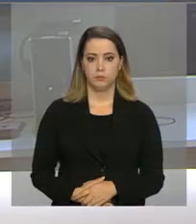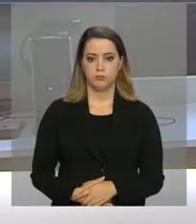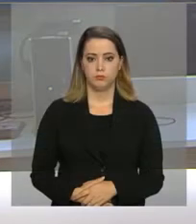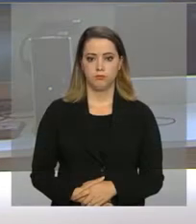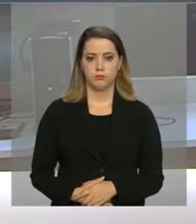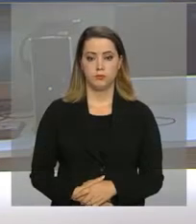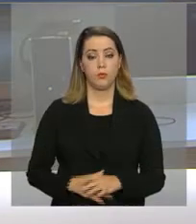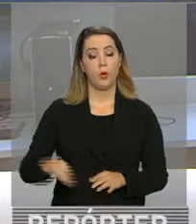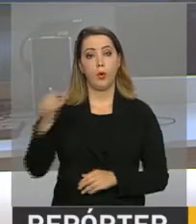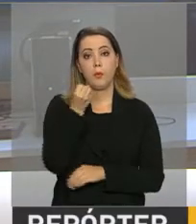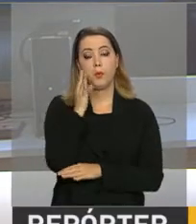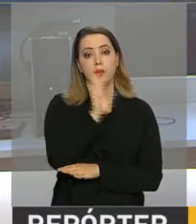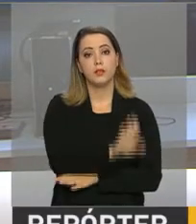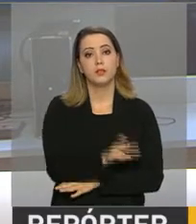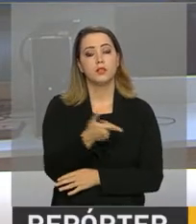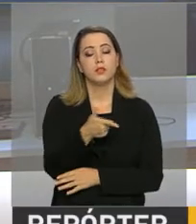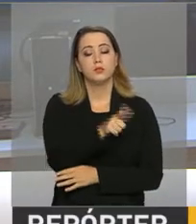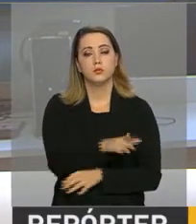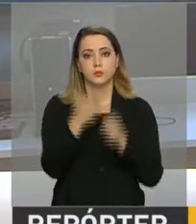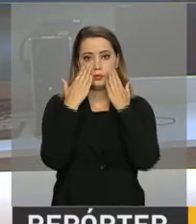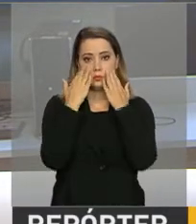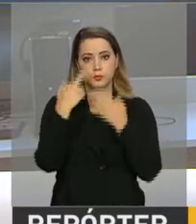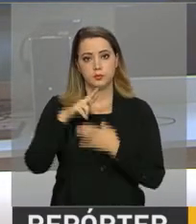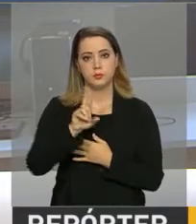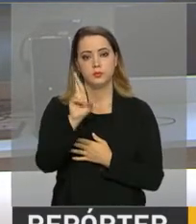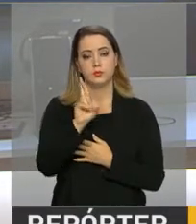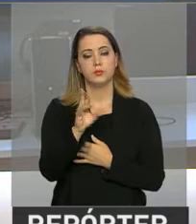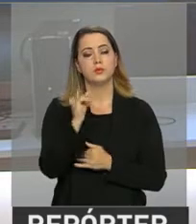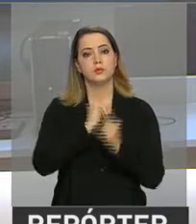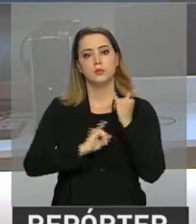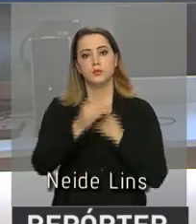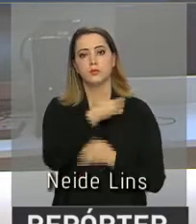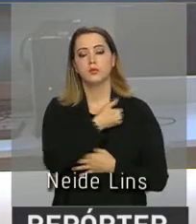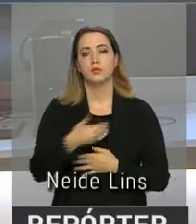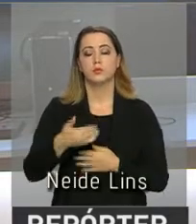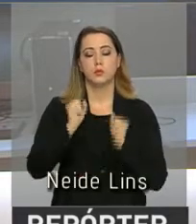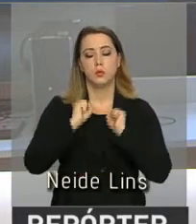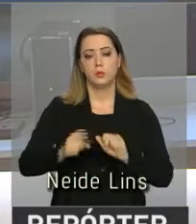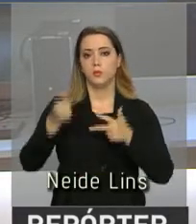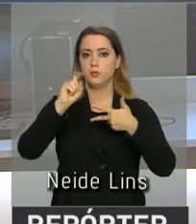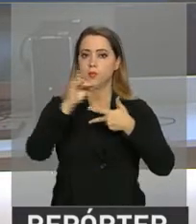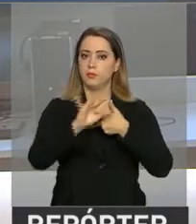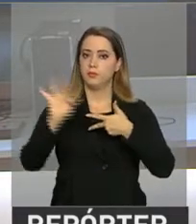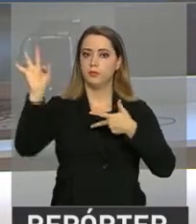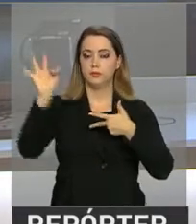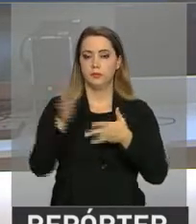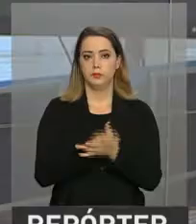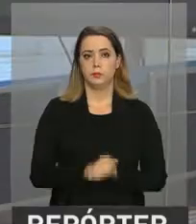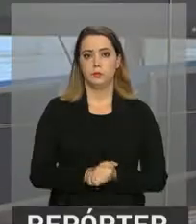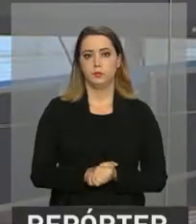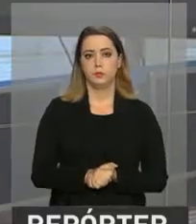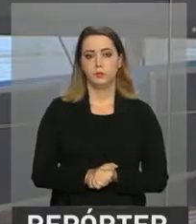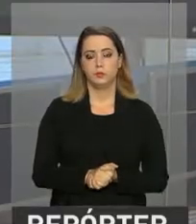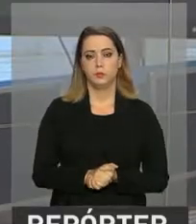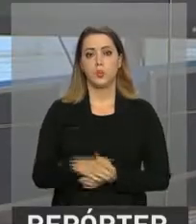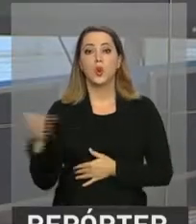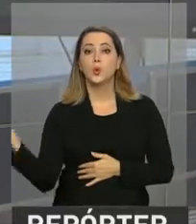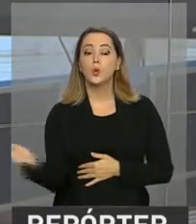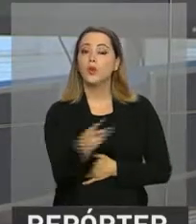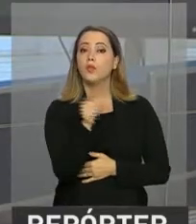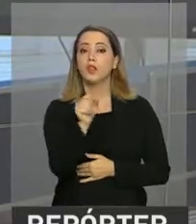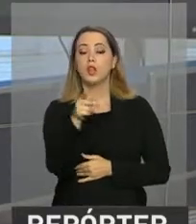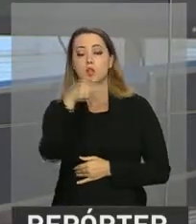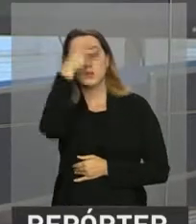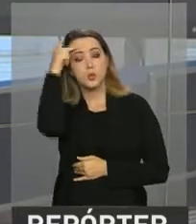olá boa tarde no ar mais uma edição do repórter nbr com as notícias do poder executivo federal uma novidade